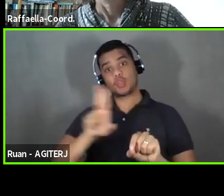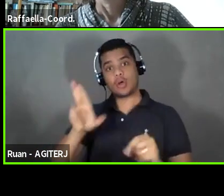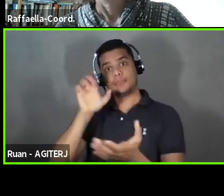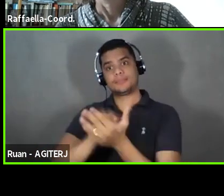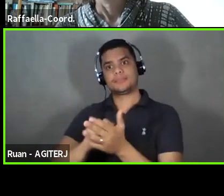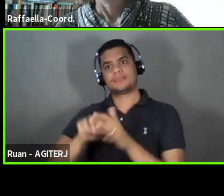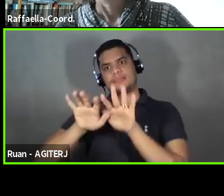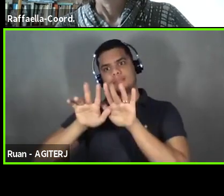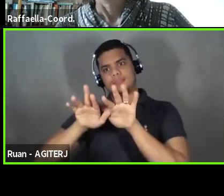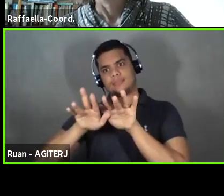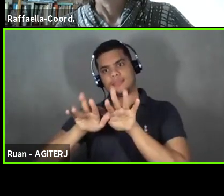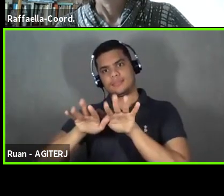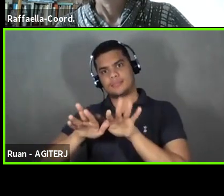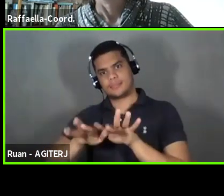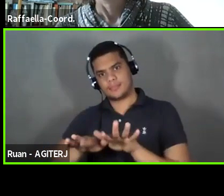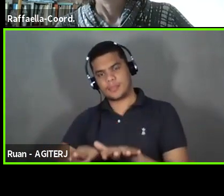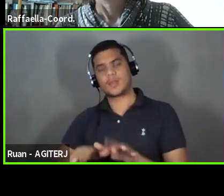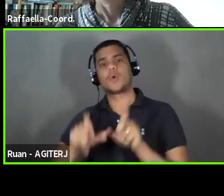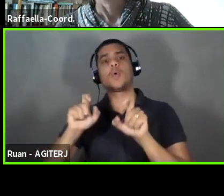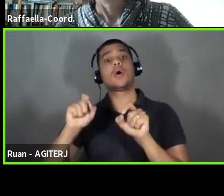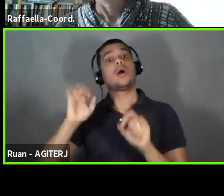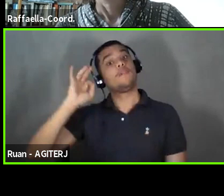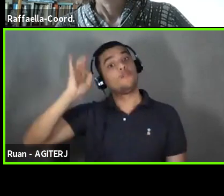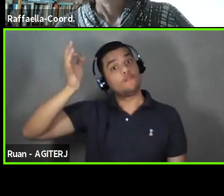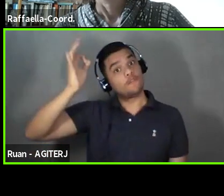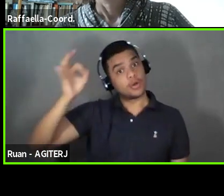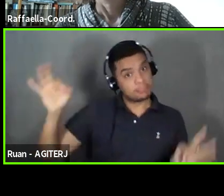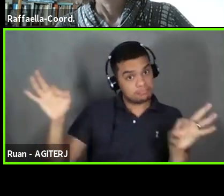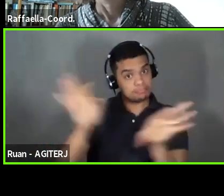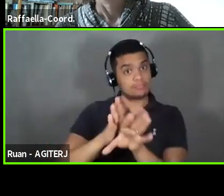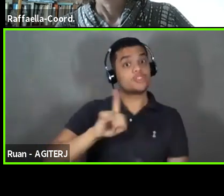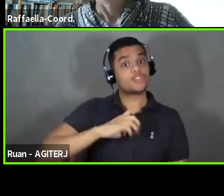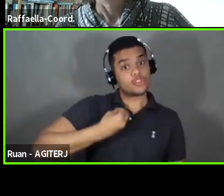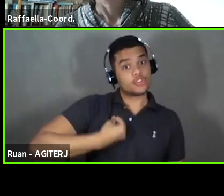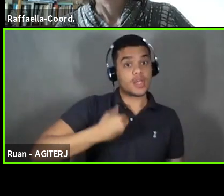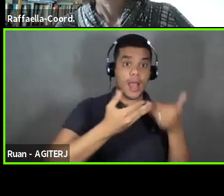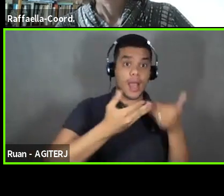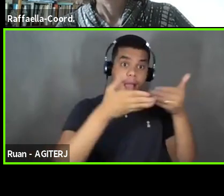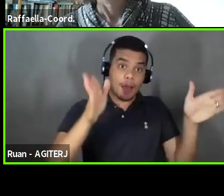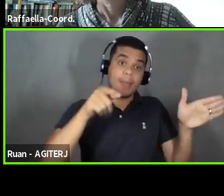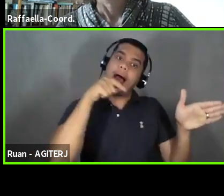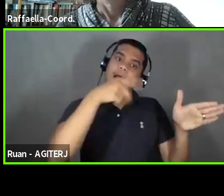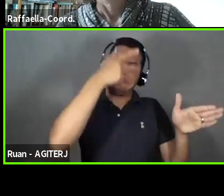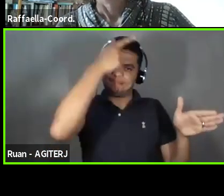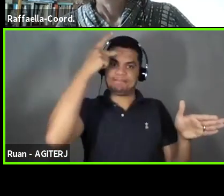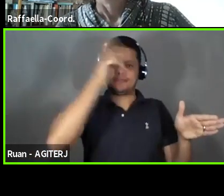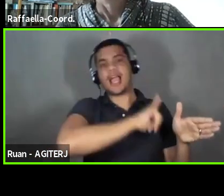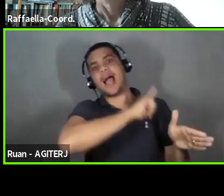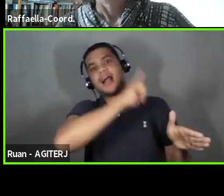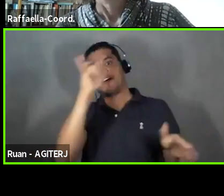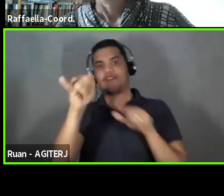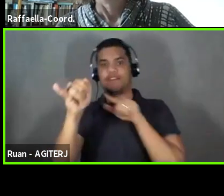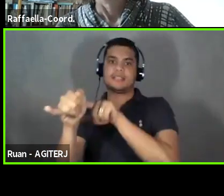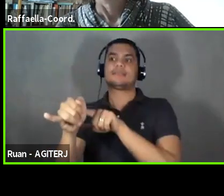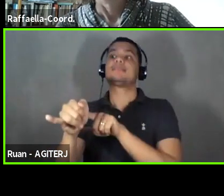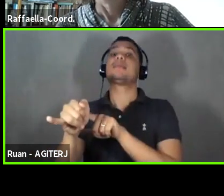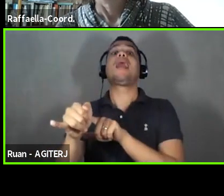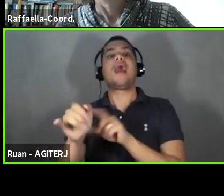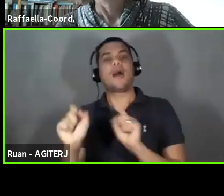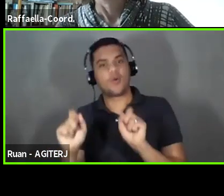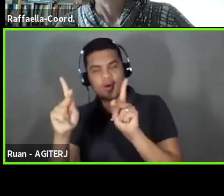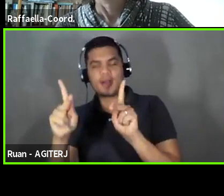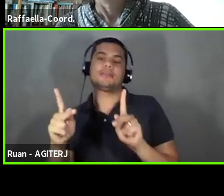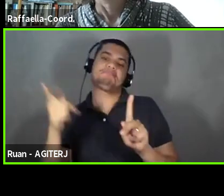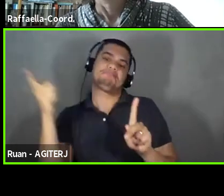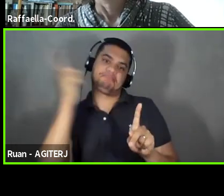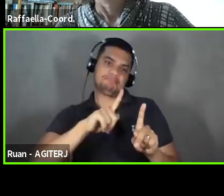um cadastro, para quando aquele curso for oferecido, os funcionários então da CCE vão entrar em contato